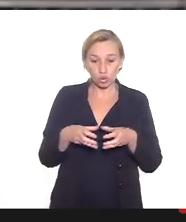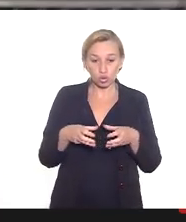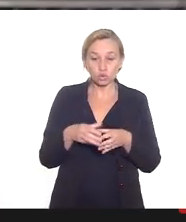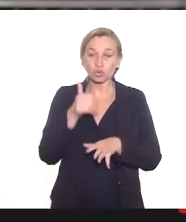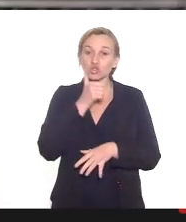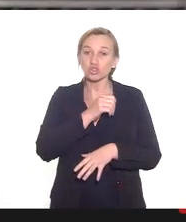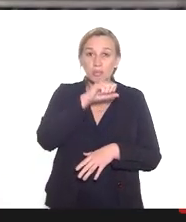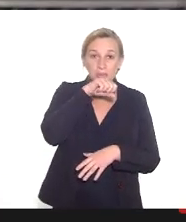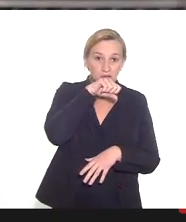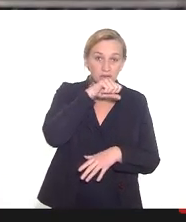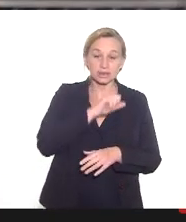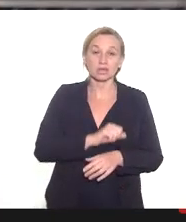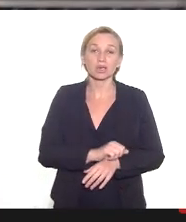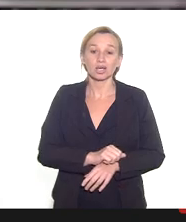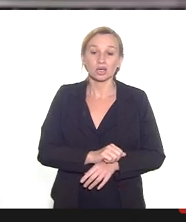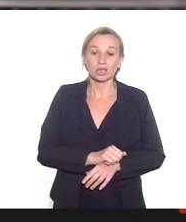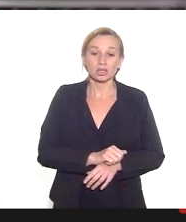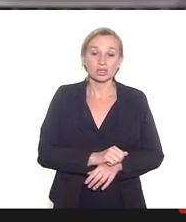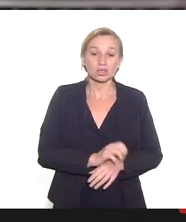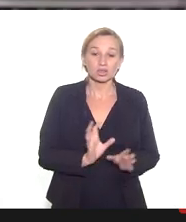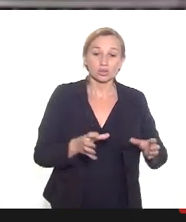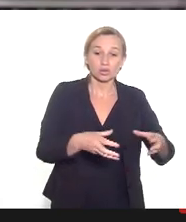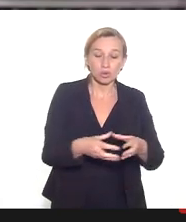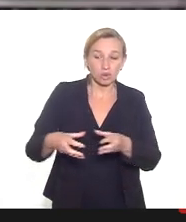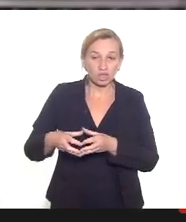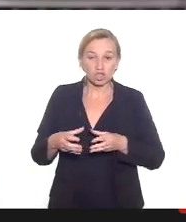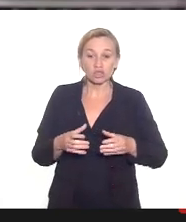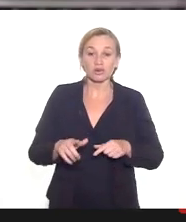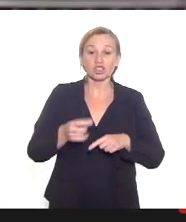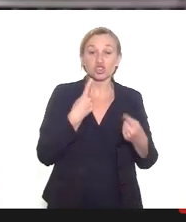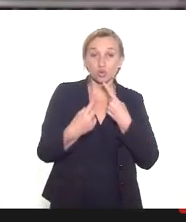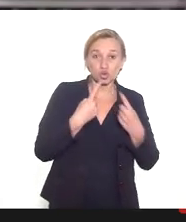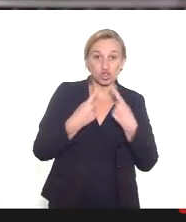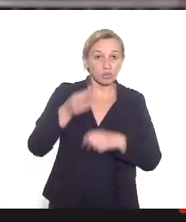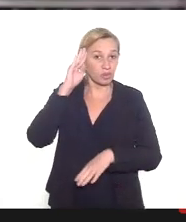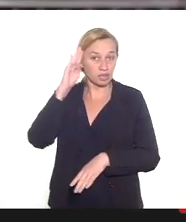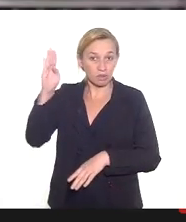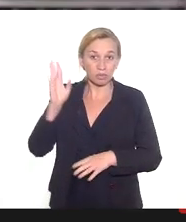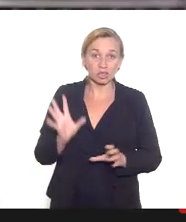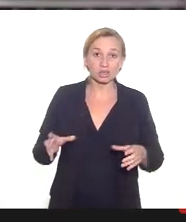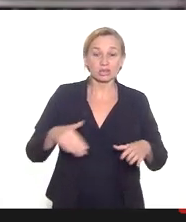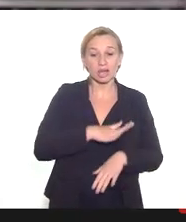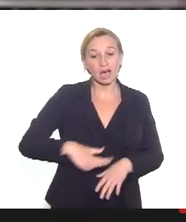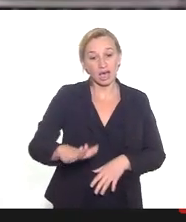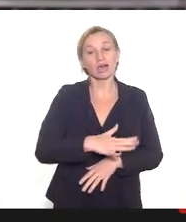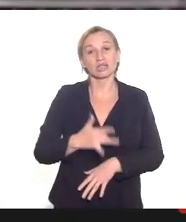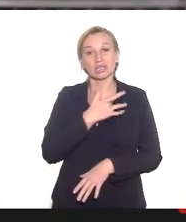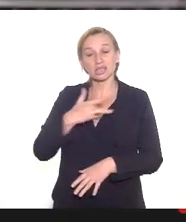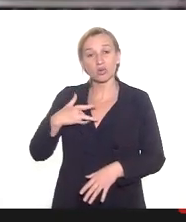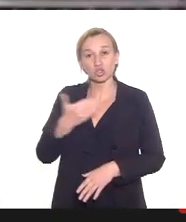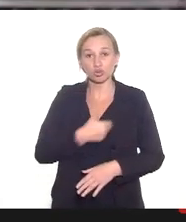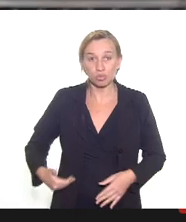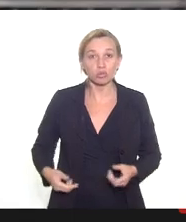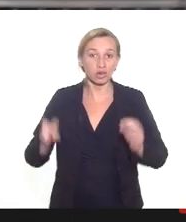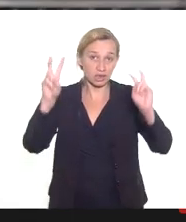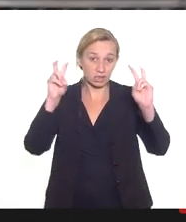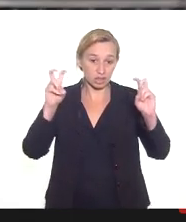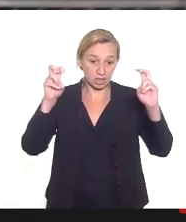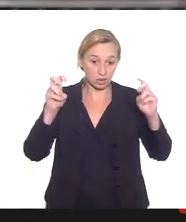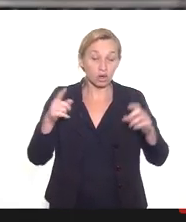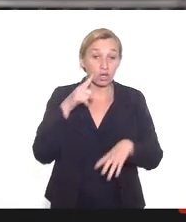de mães e coletivos que vem discutindo principalmente no âmbito da saúde pública essa